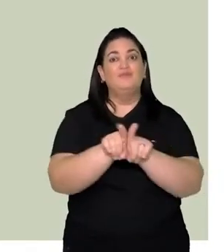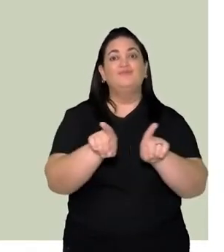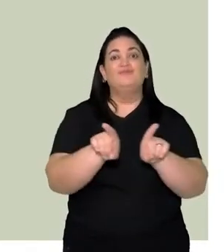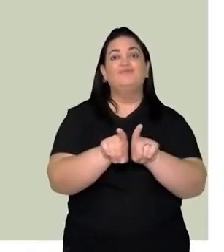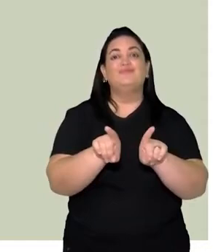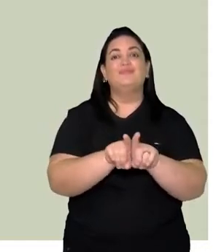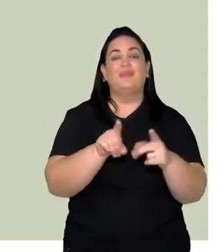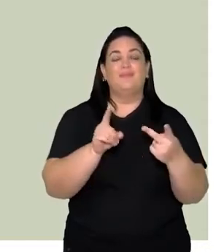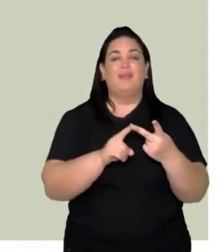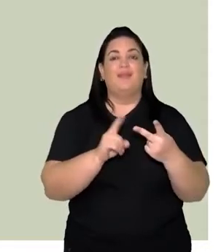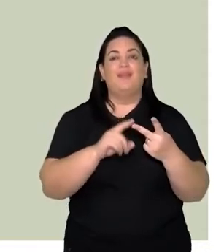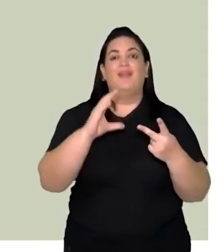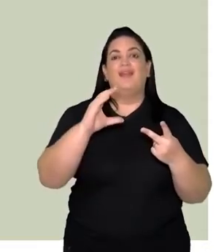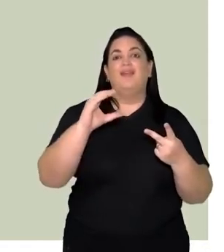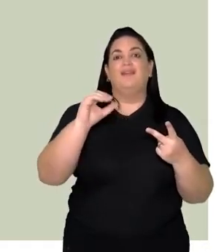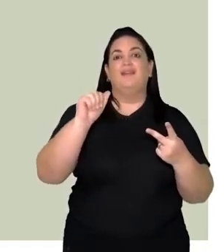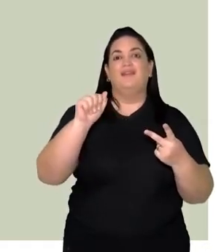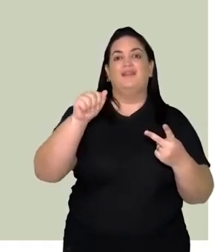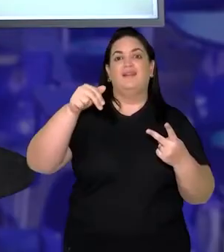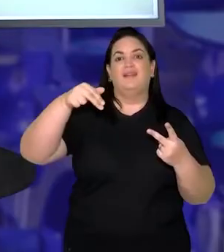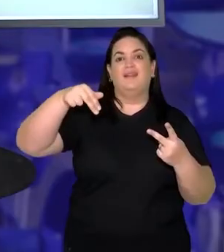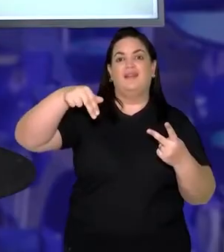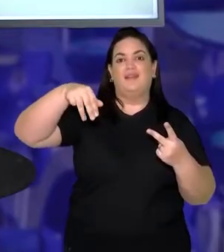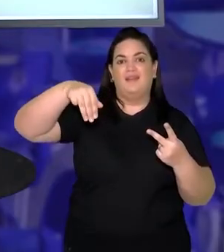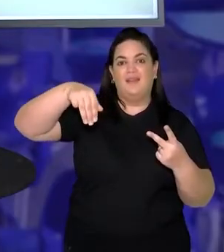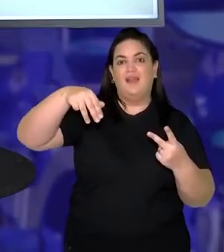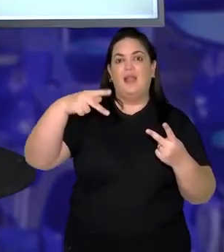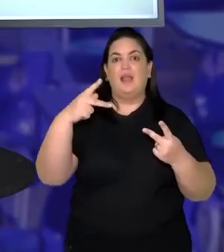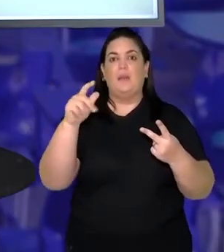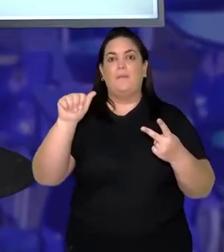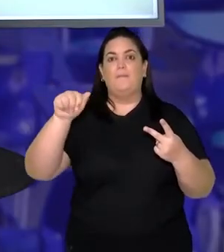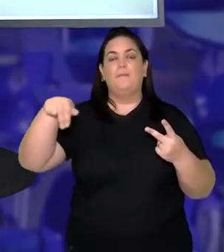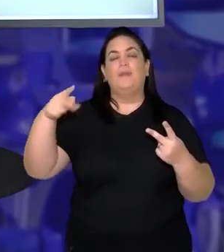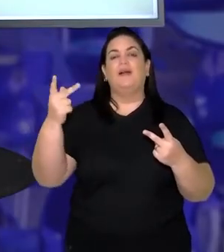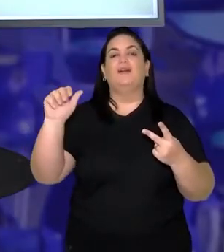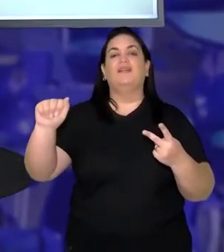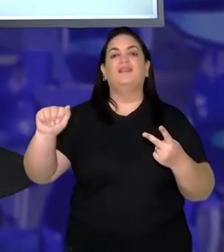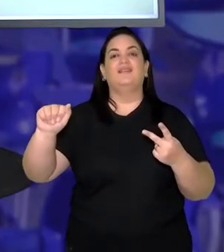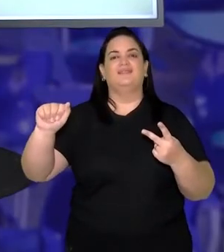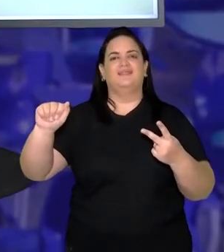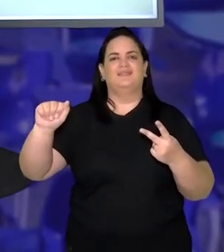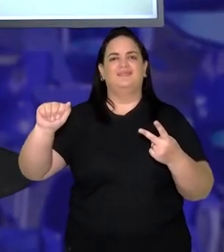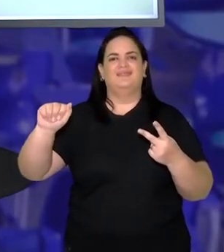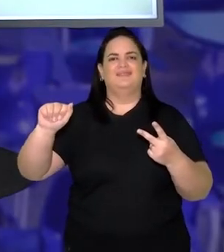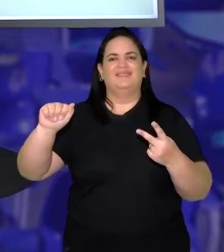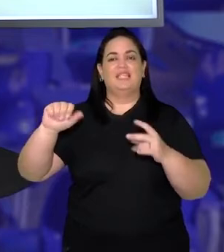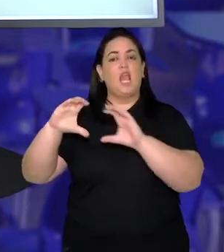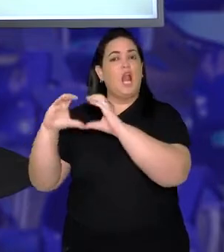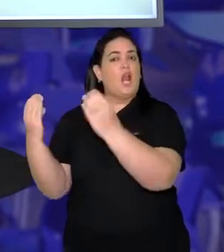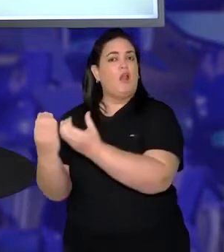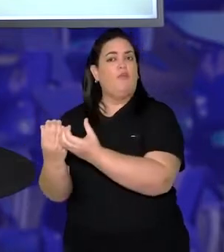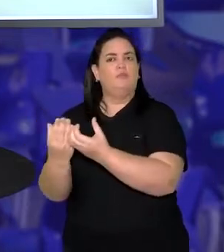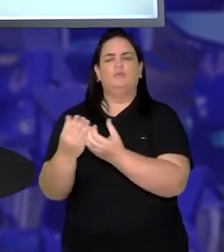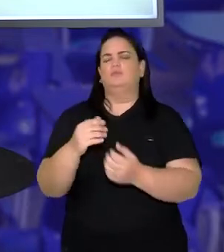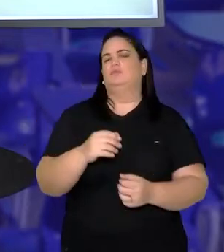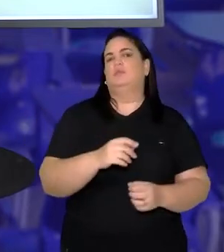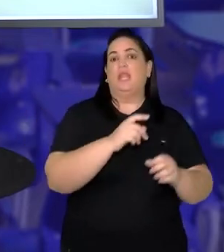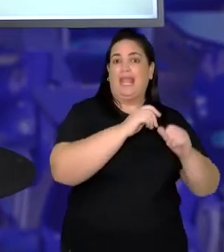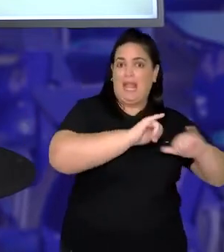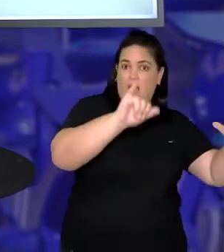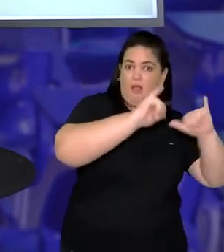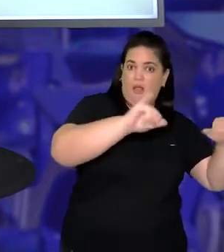as campanhas comunitárias, tá? Anúncio publicitário divulga um produto, né,